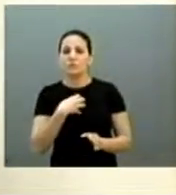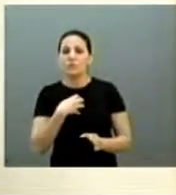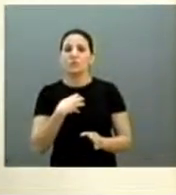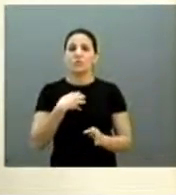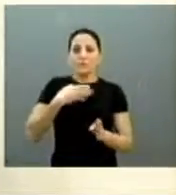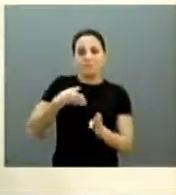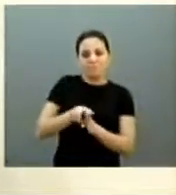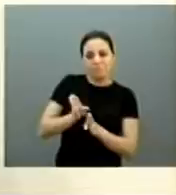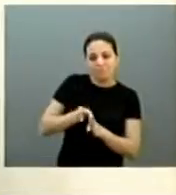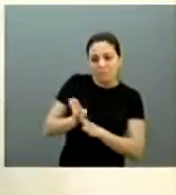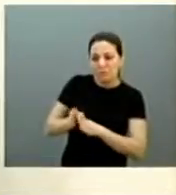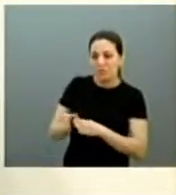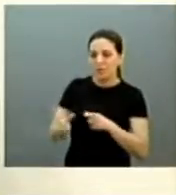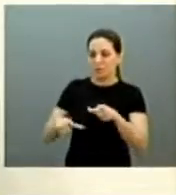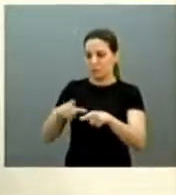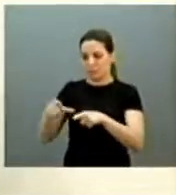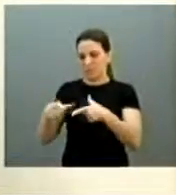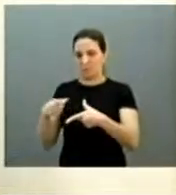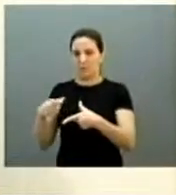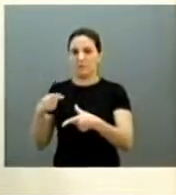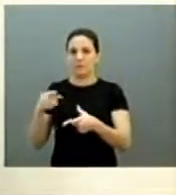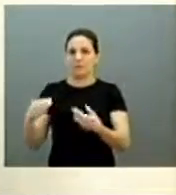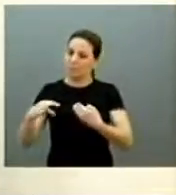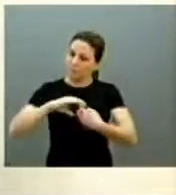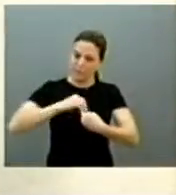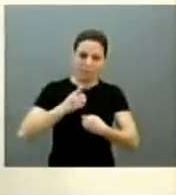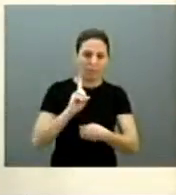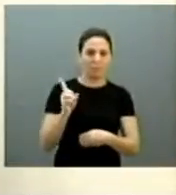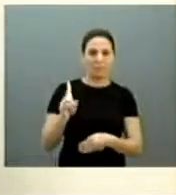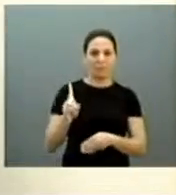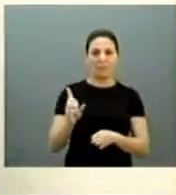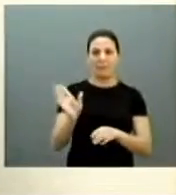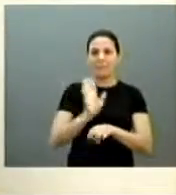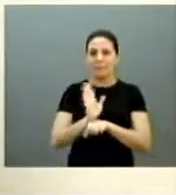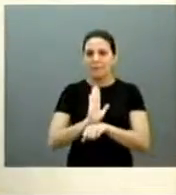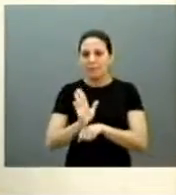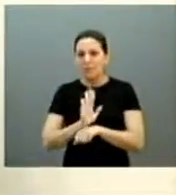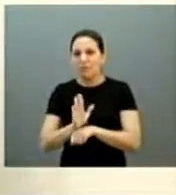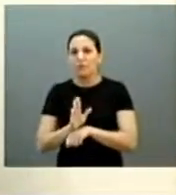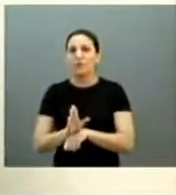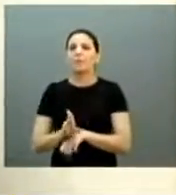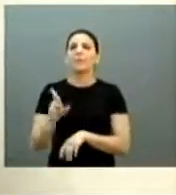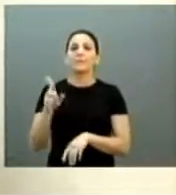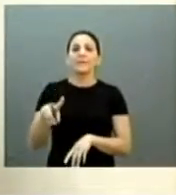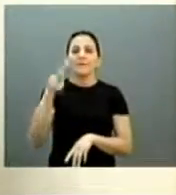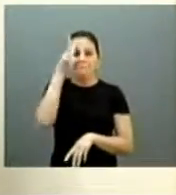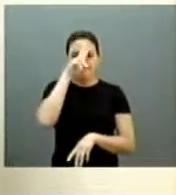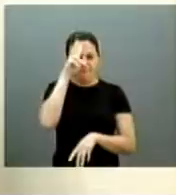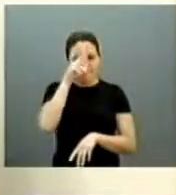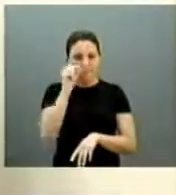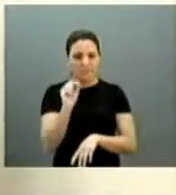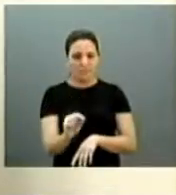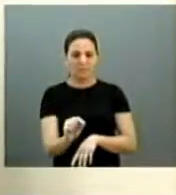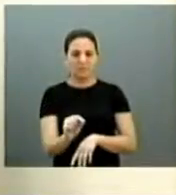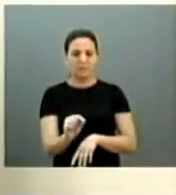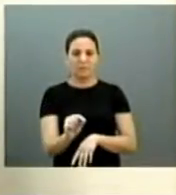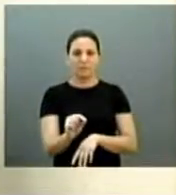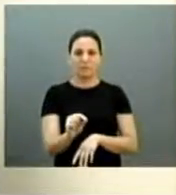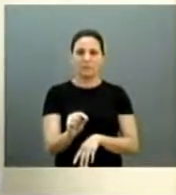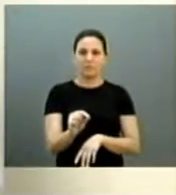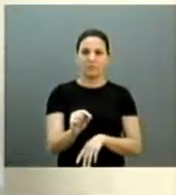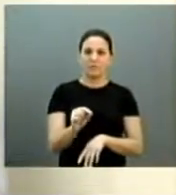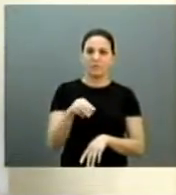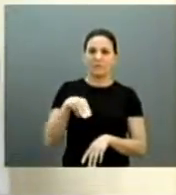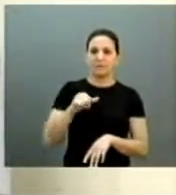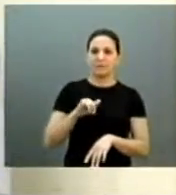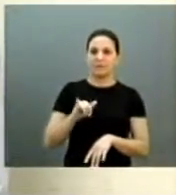eu estou mostrando a realidade de nossa cidade. Eu gostaria de passar um vídeo para reviver a mente de todo mundo aqui. Mari, por favor, passa